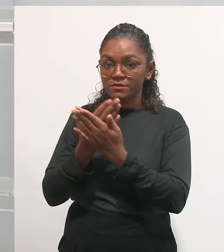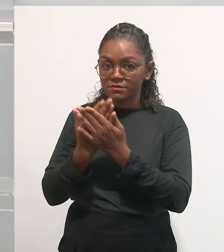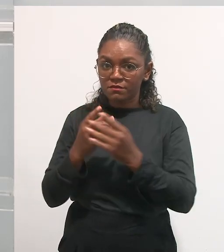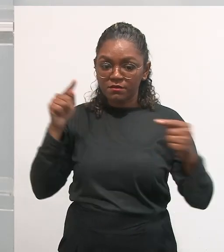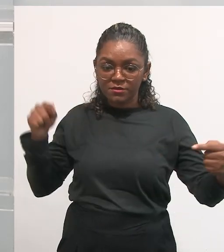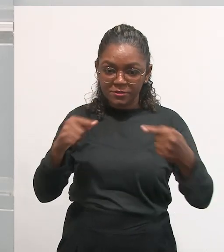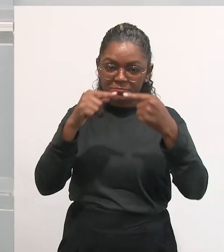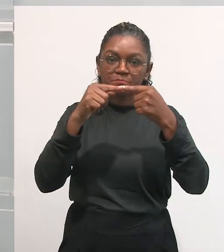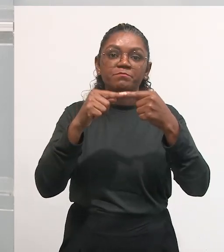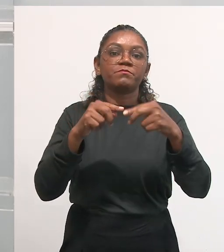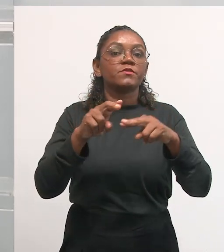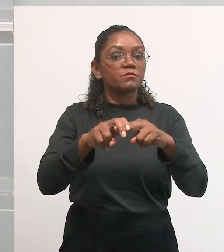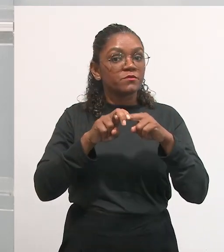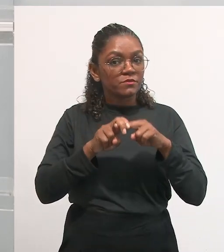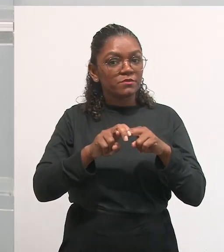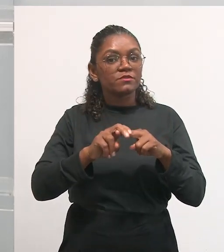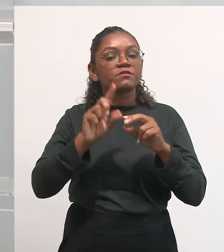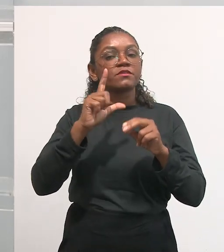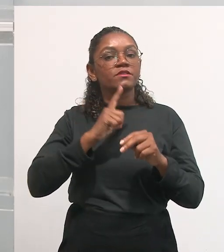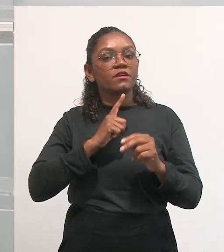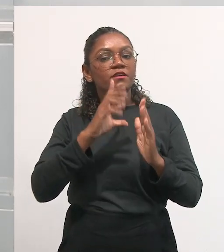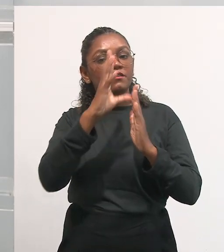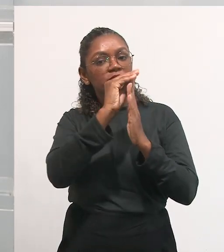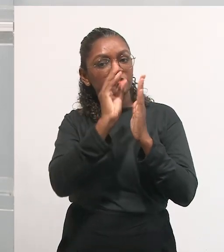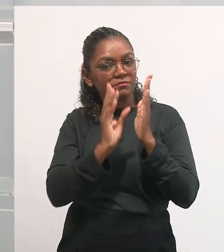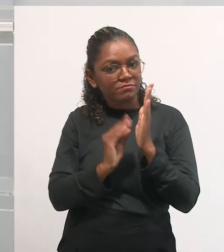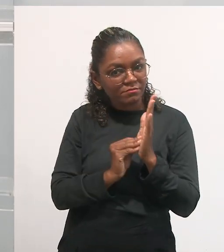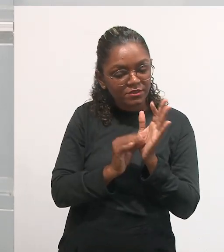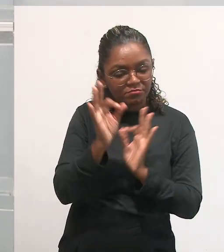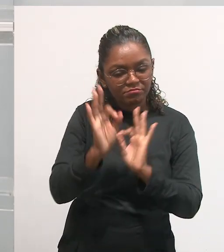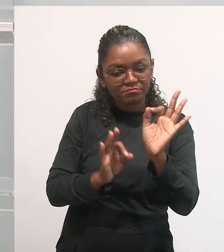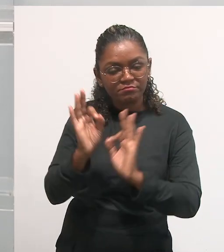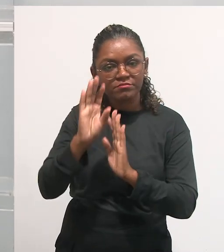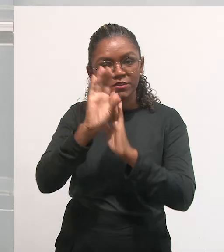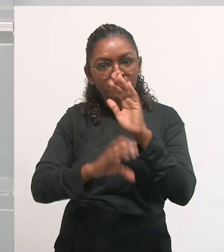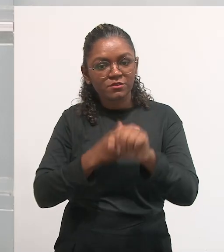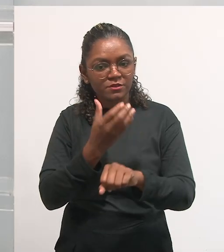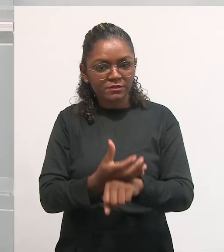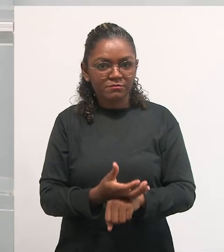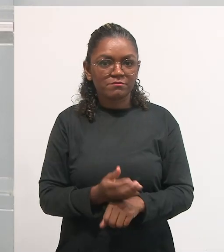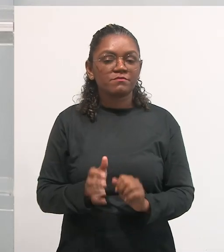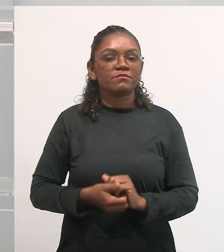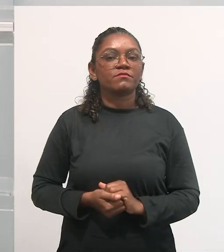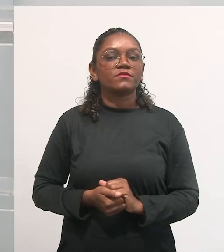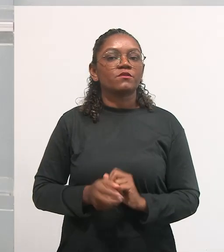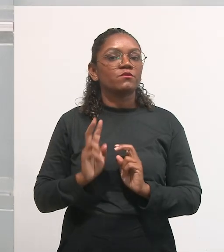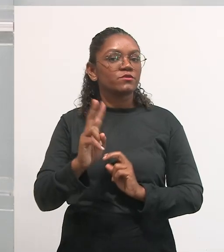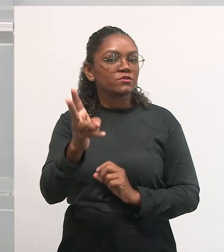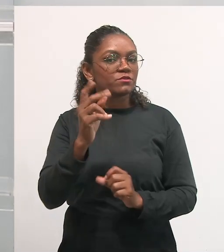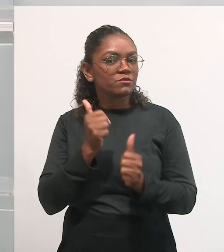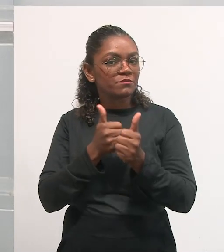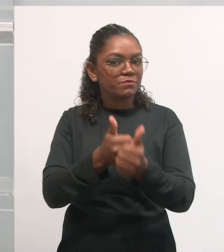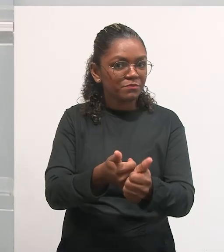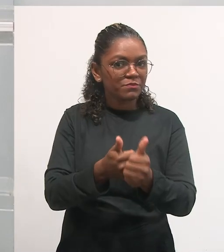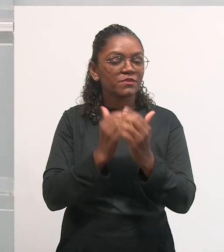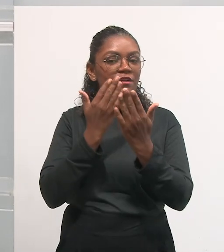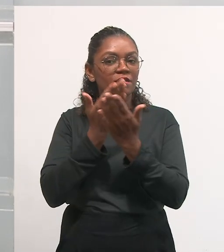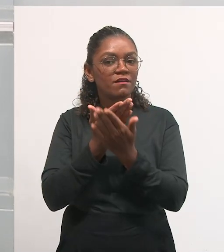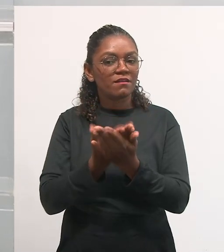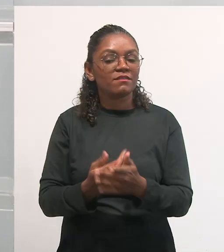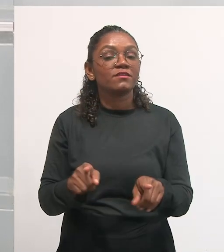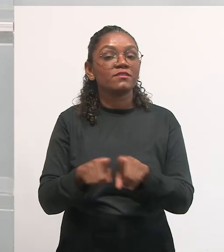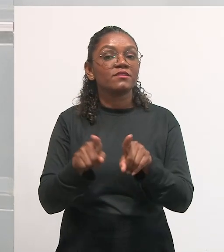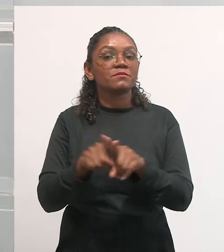tenho os conteúdos e a forma que esse currículo se acompanha as nossas todas as nossas aulas os materiais que estão